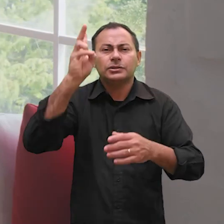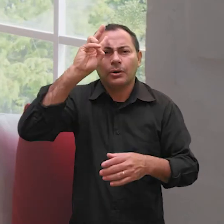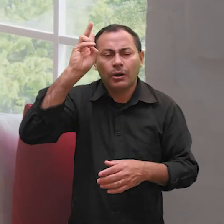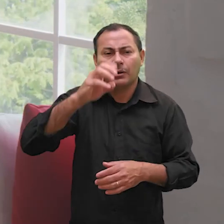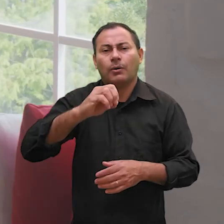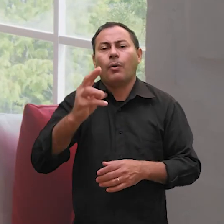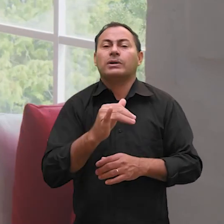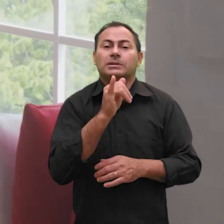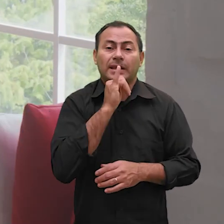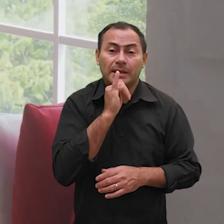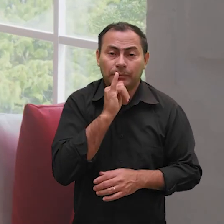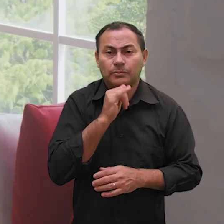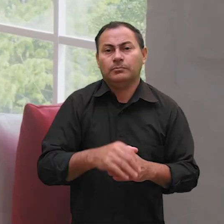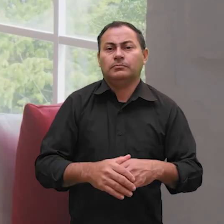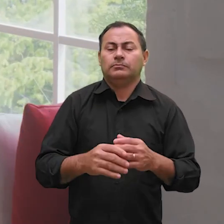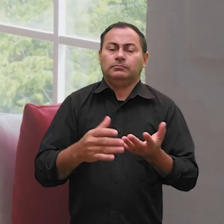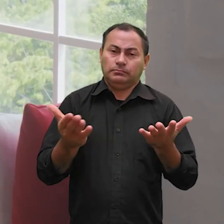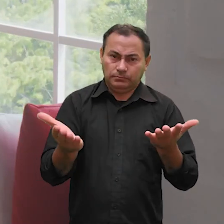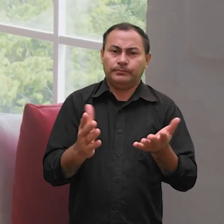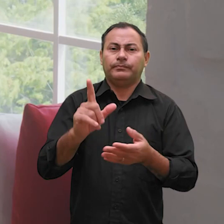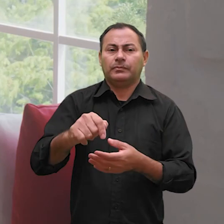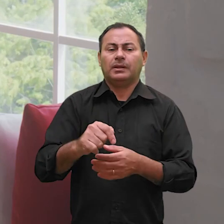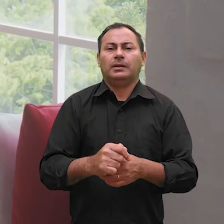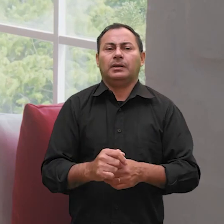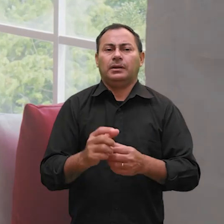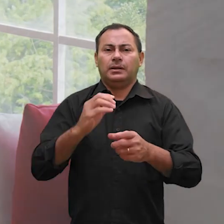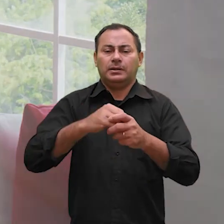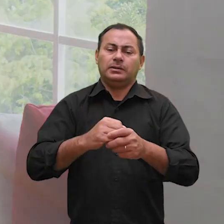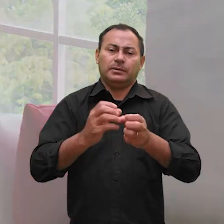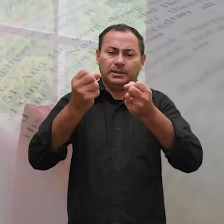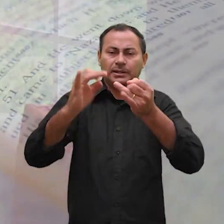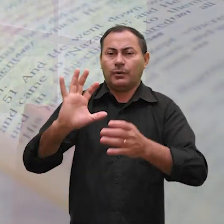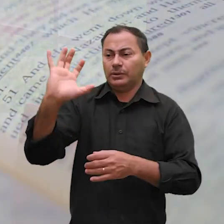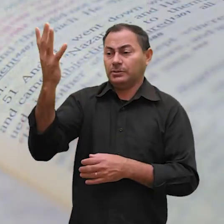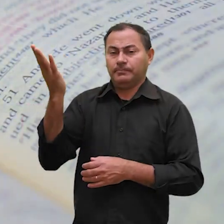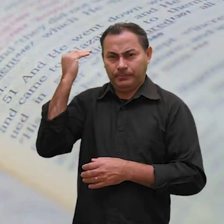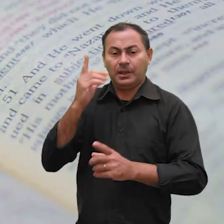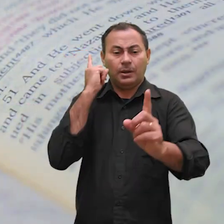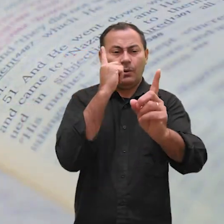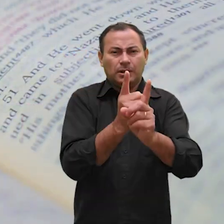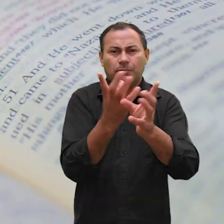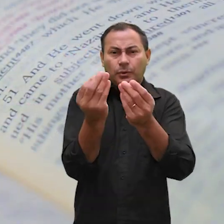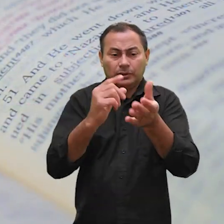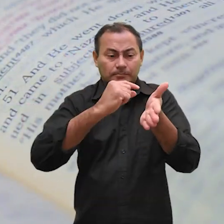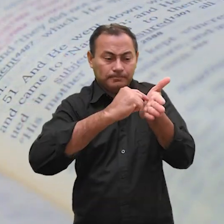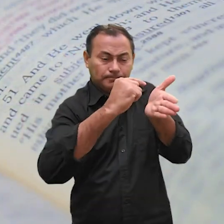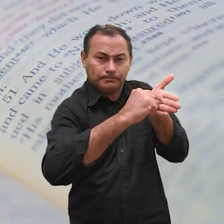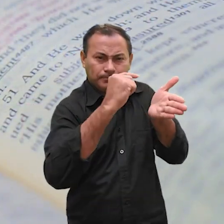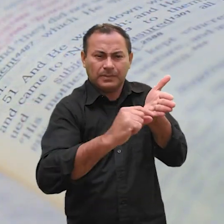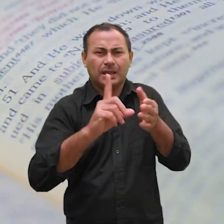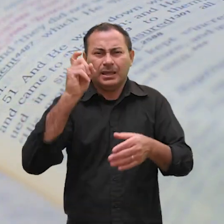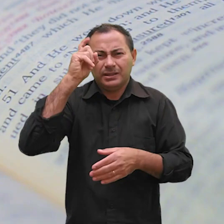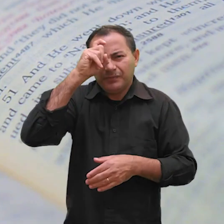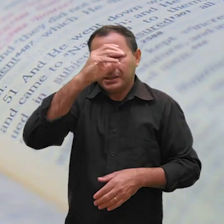essas alegorias ou esses modelos, ou esses exemplos e admoestações. Encontramos muitos versículos